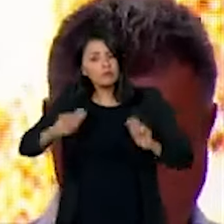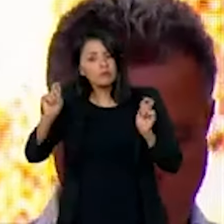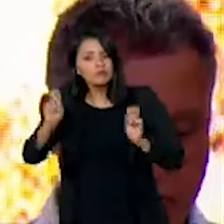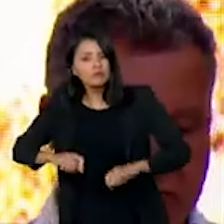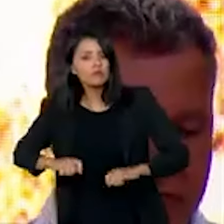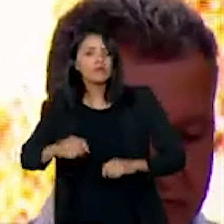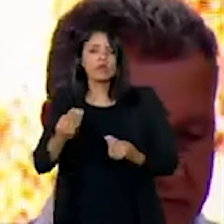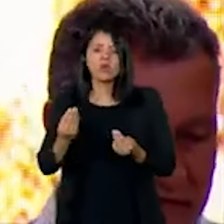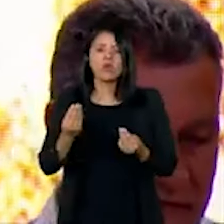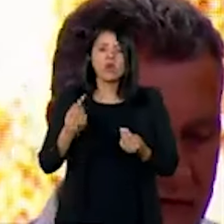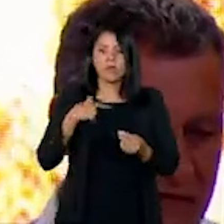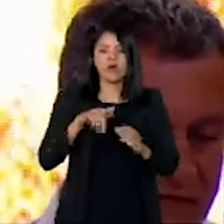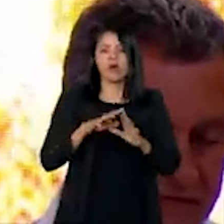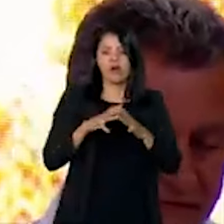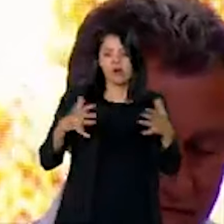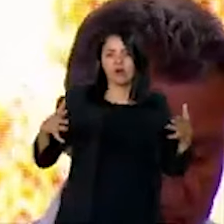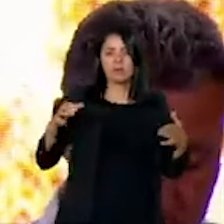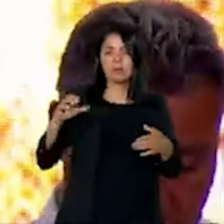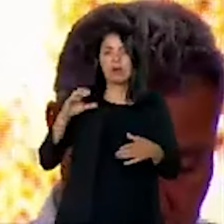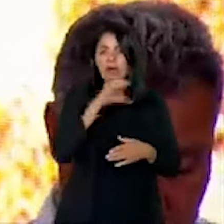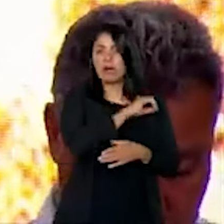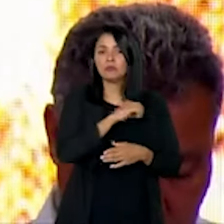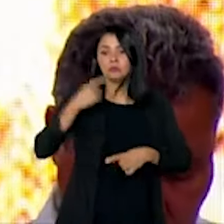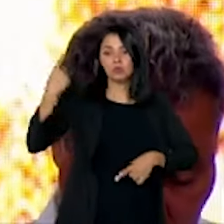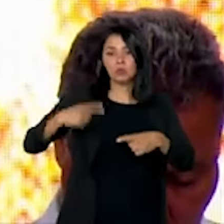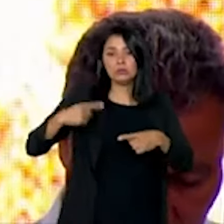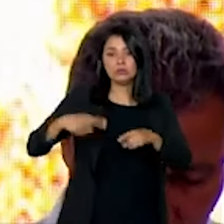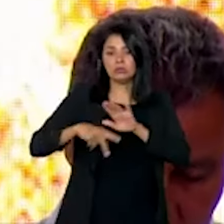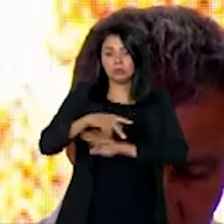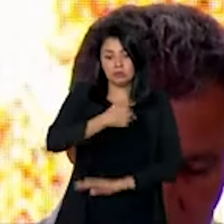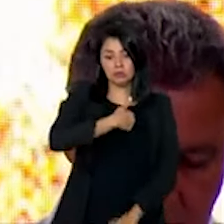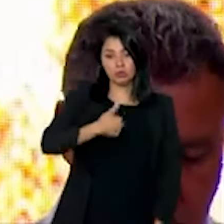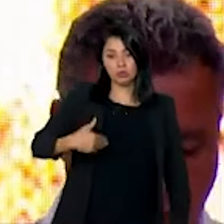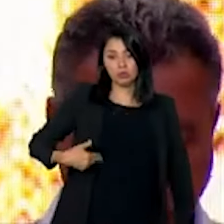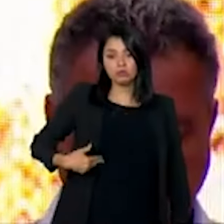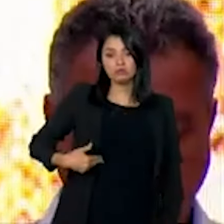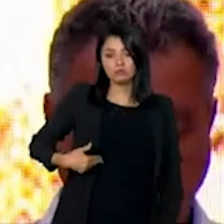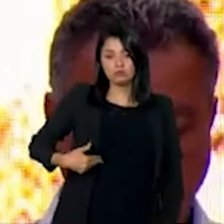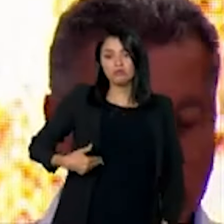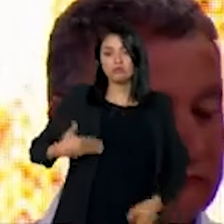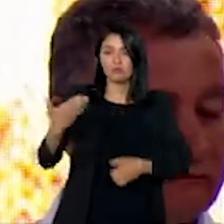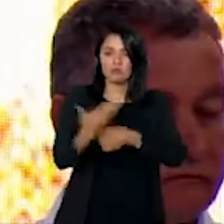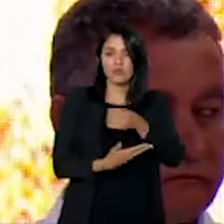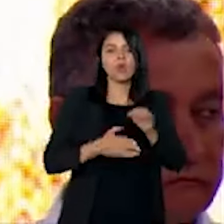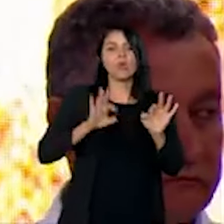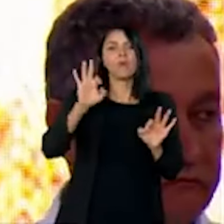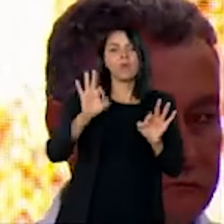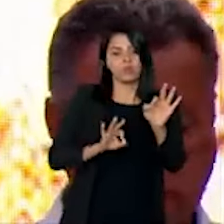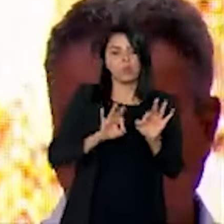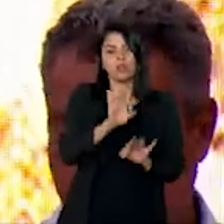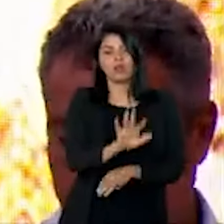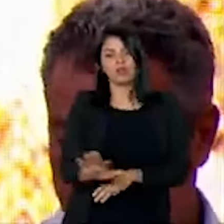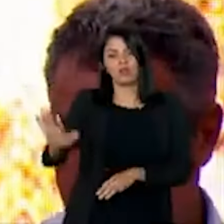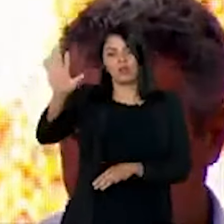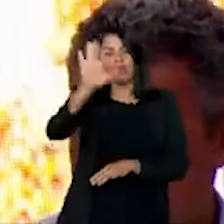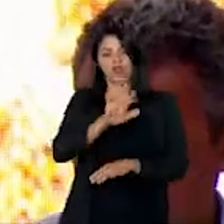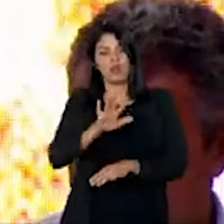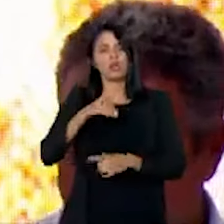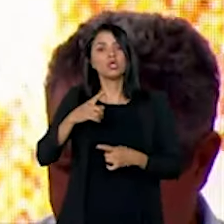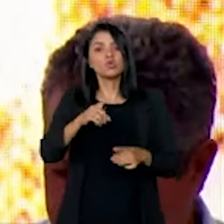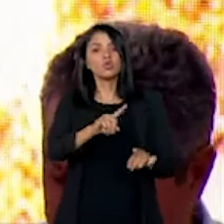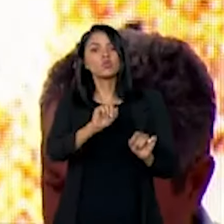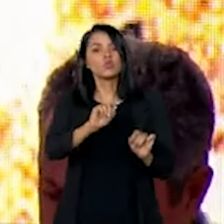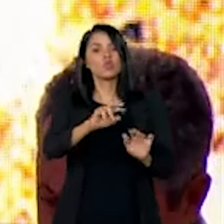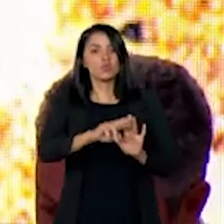condições para ampliar e acelerar as políticas públicas, a partir do Plano Nacional de